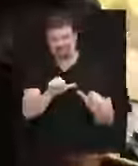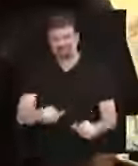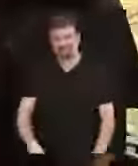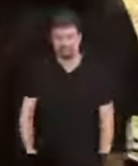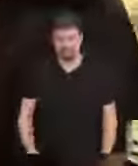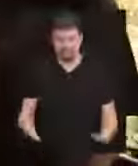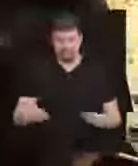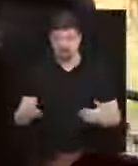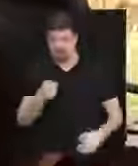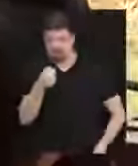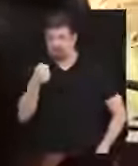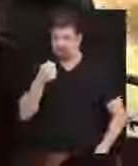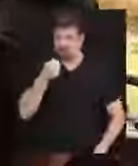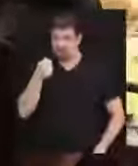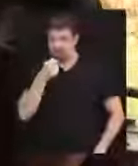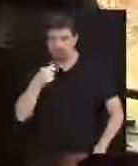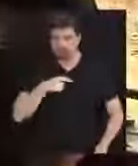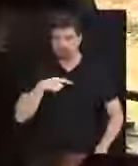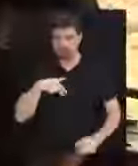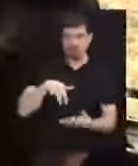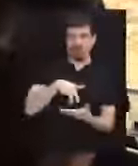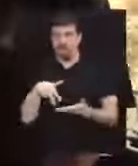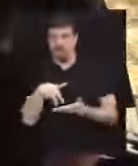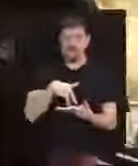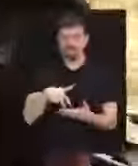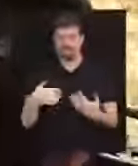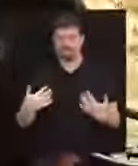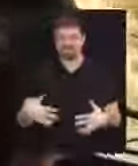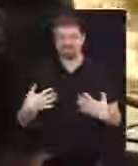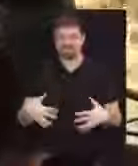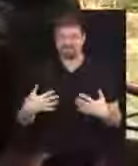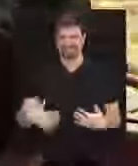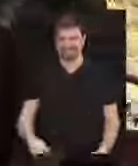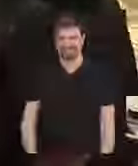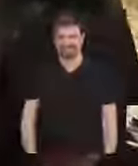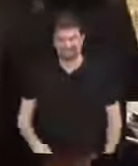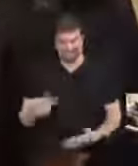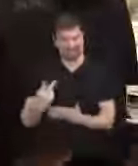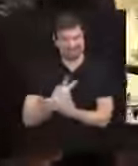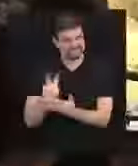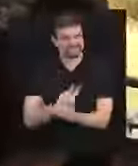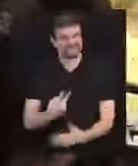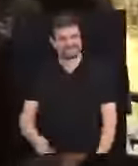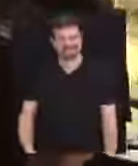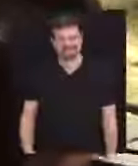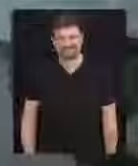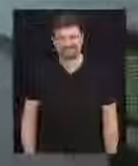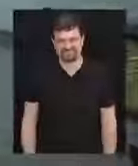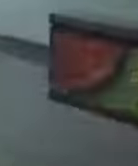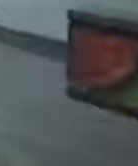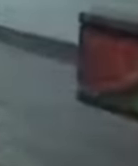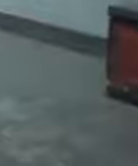A gente pode chegar aqui a pôr até 12 carros. E a gente termina. Oh, fazer encerramento.